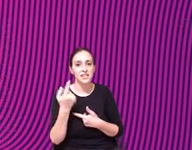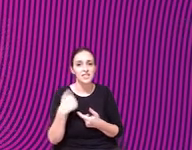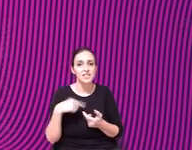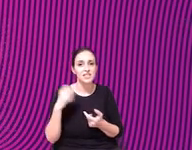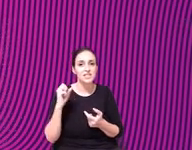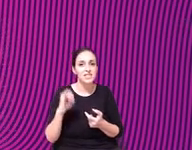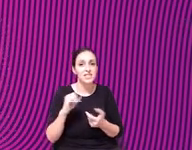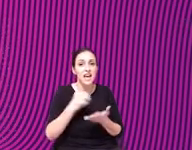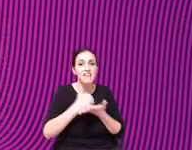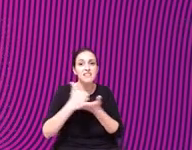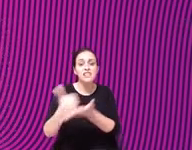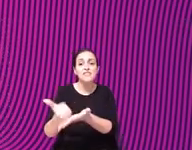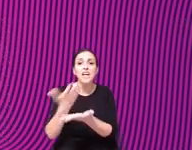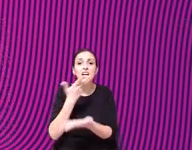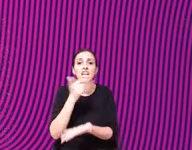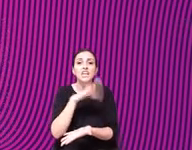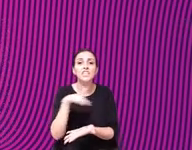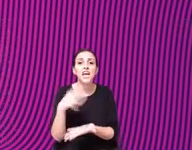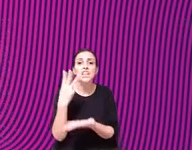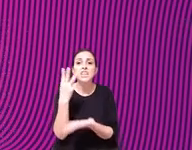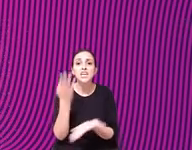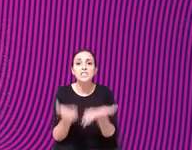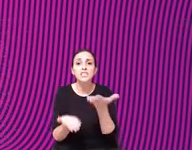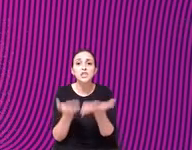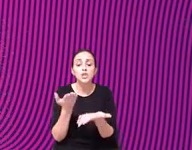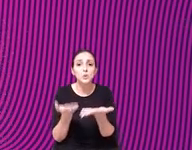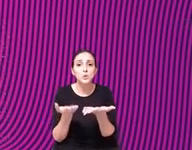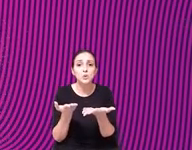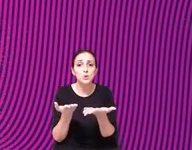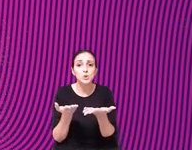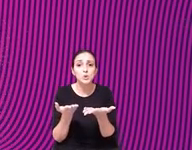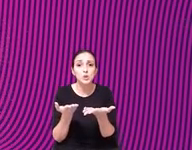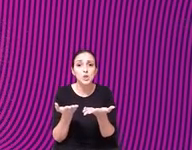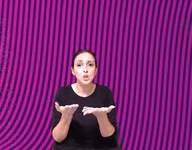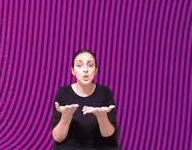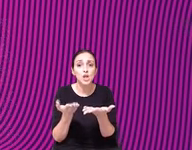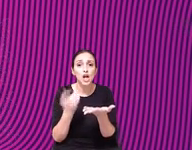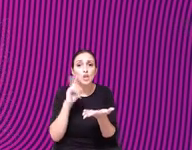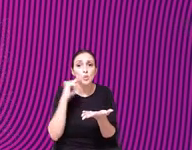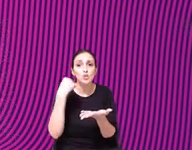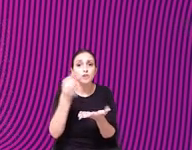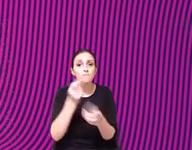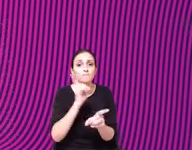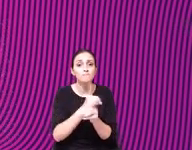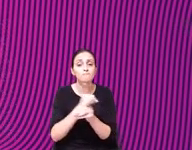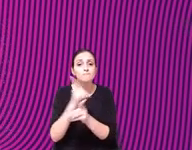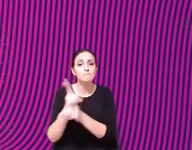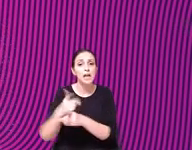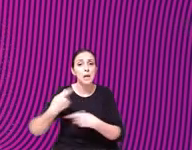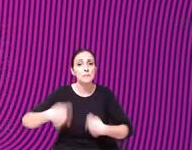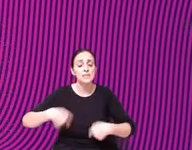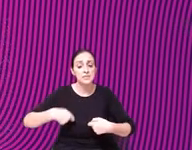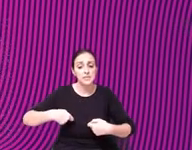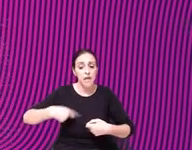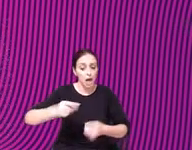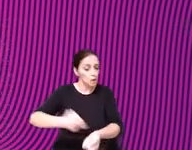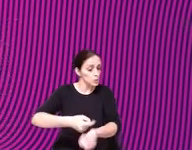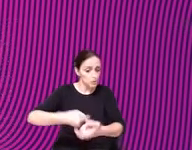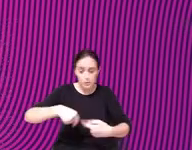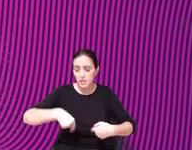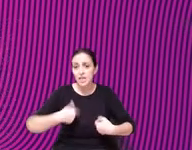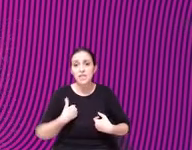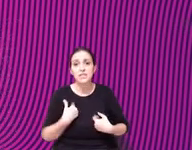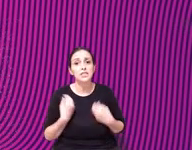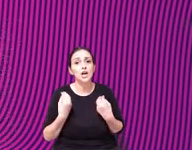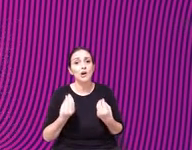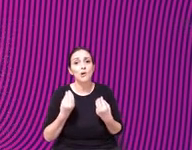isso para uma criança de 3 quilos, que é o que a gente enfrenta diariamente, a necessidade de um acesso vascular é a